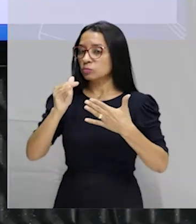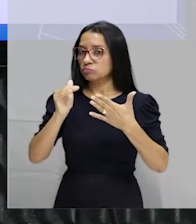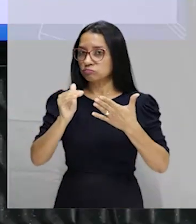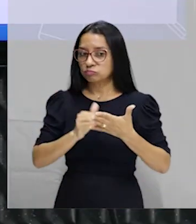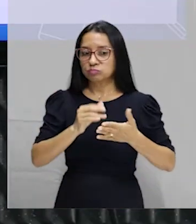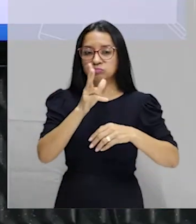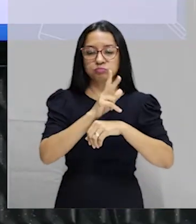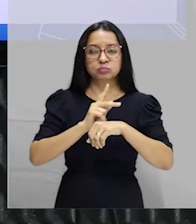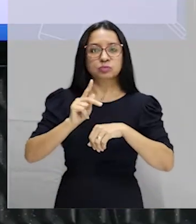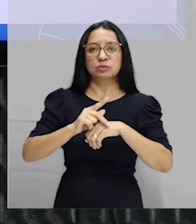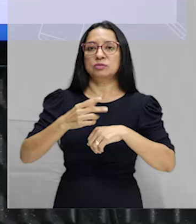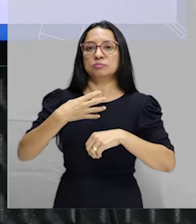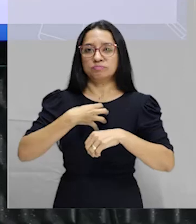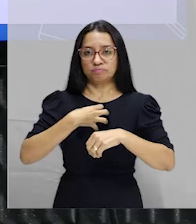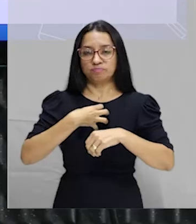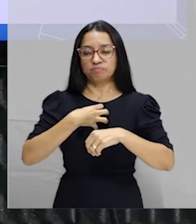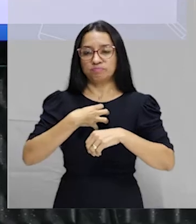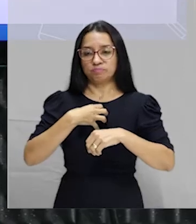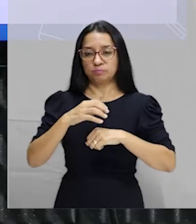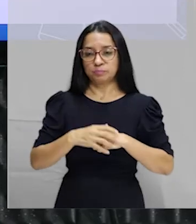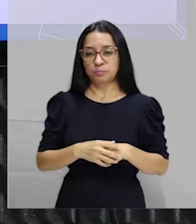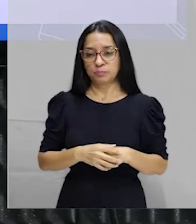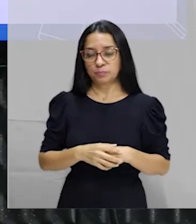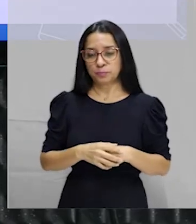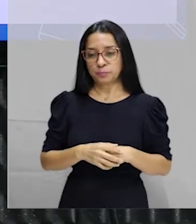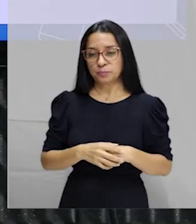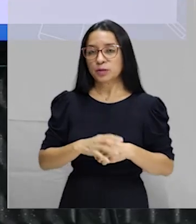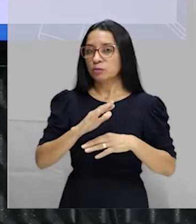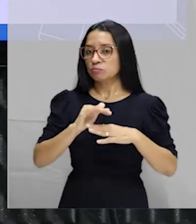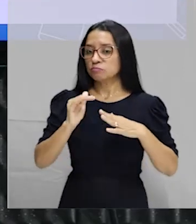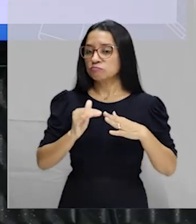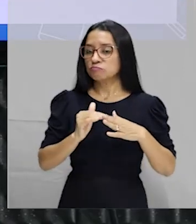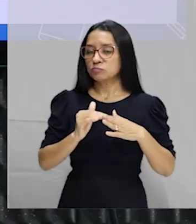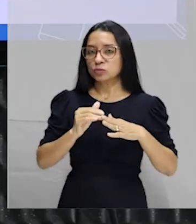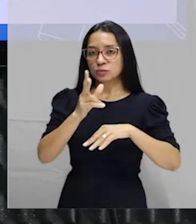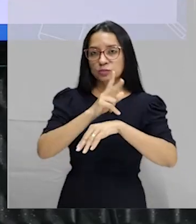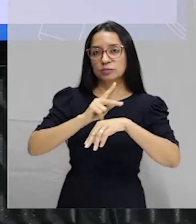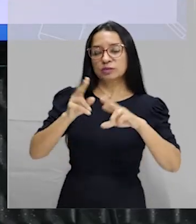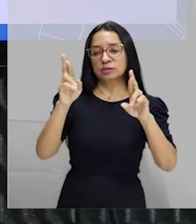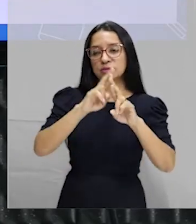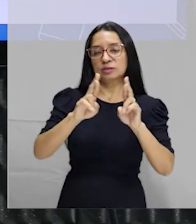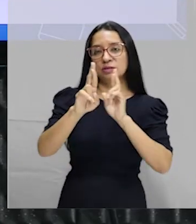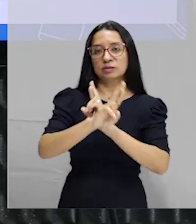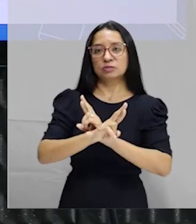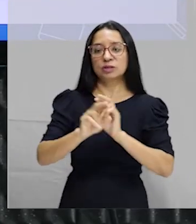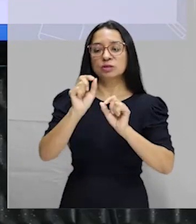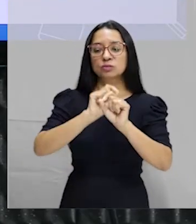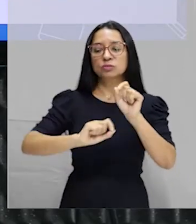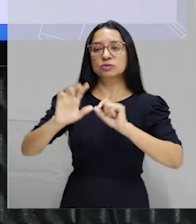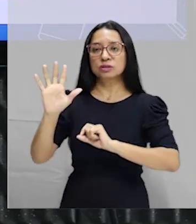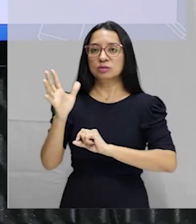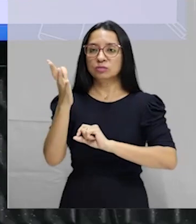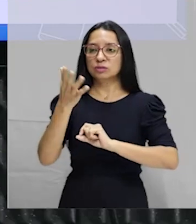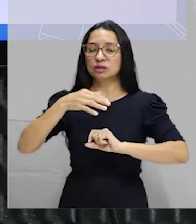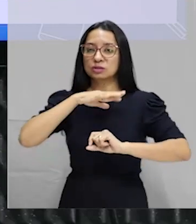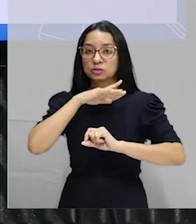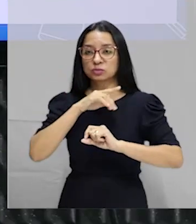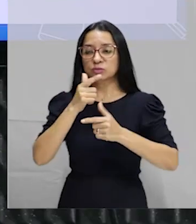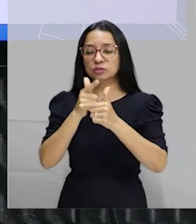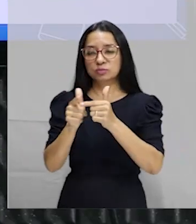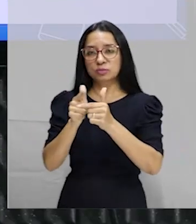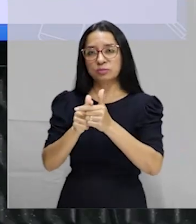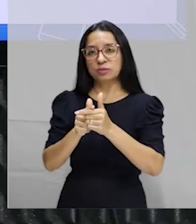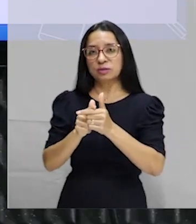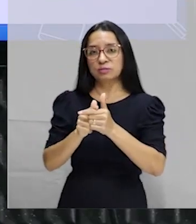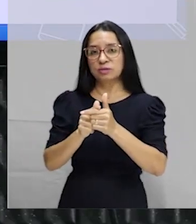economia interdependente, né? Hoje os países eles estão assim todos relacionados. O que acontece de ruim em um afeta no outro. Imagina